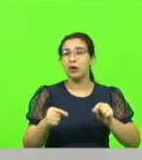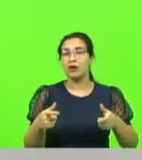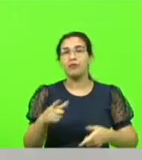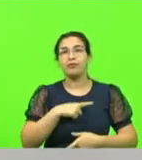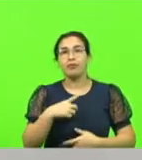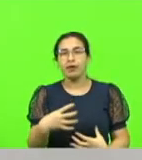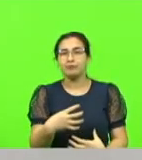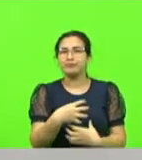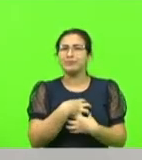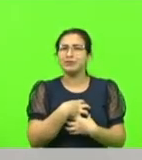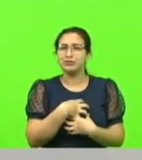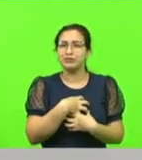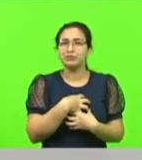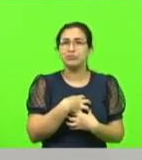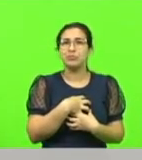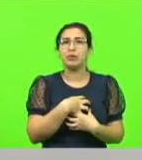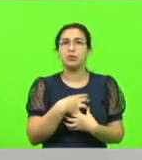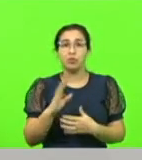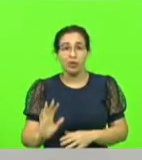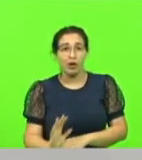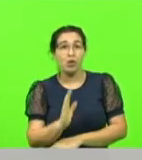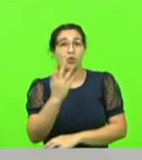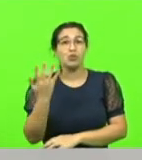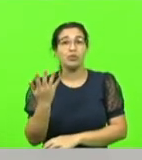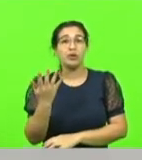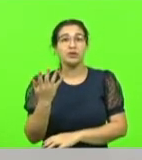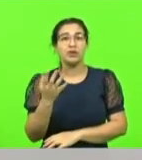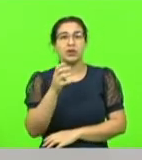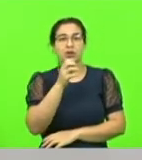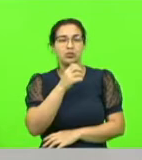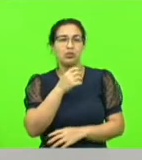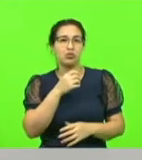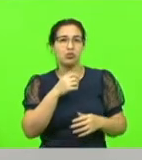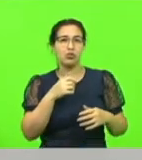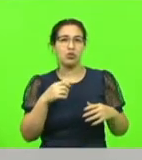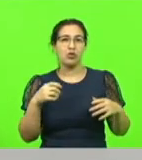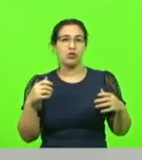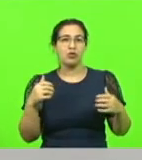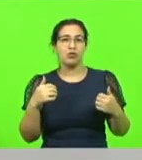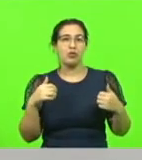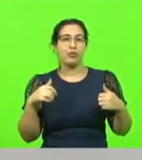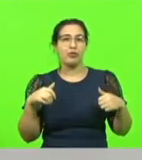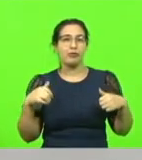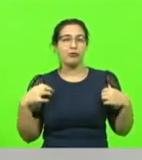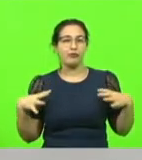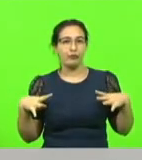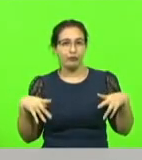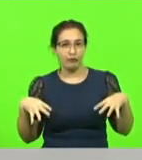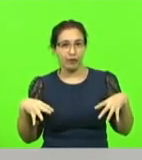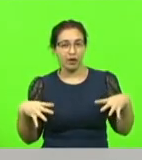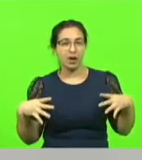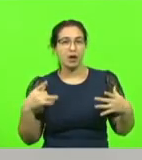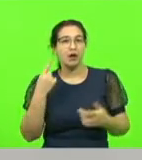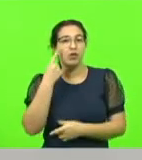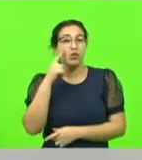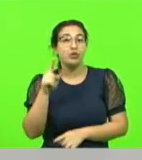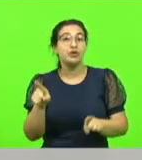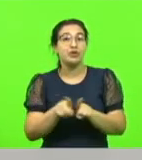fatos que marcaram, senhor presidente, o feriado nacional de Nossa Senhora de Aparecida e do Dia da